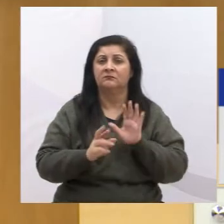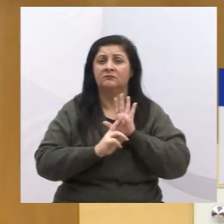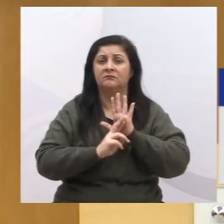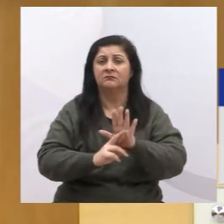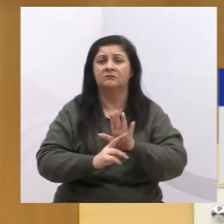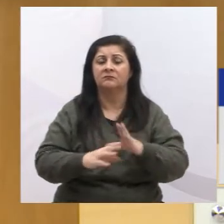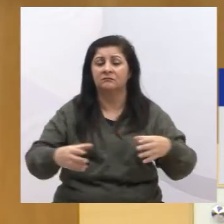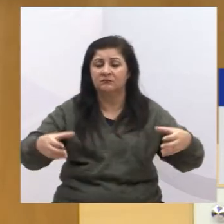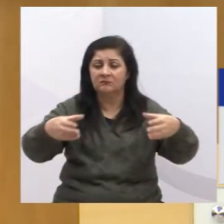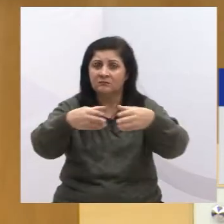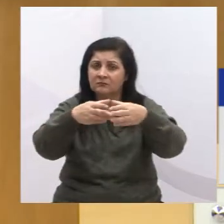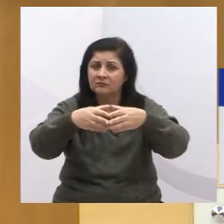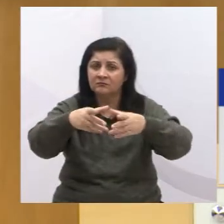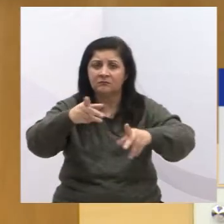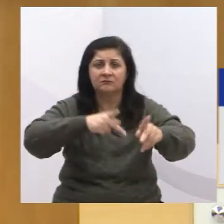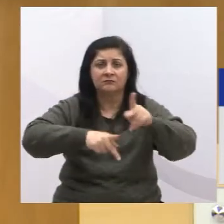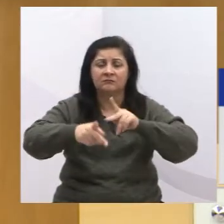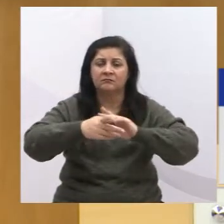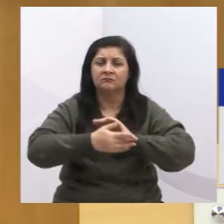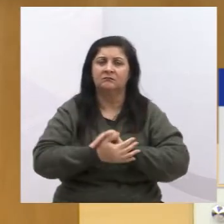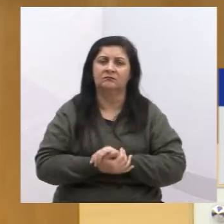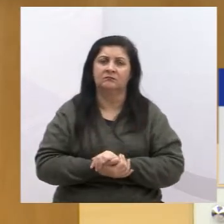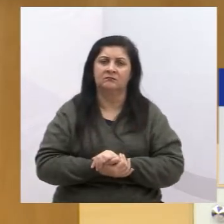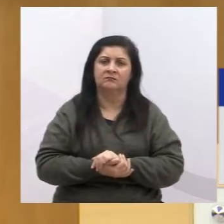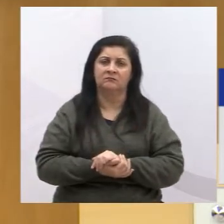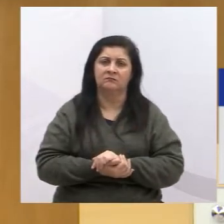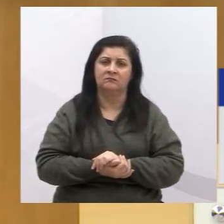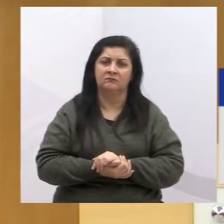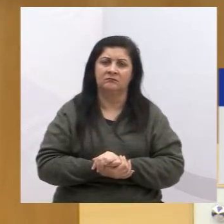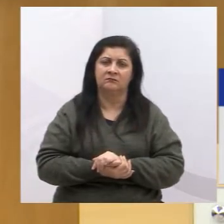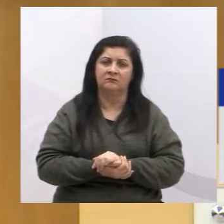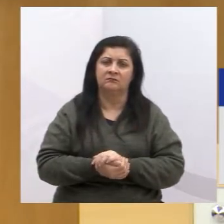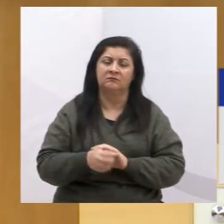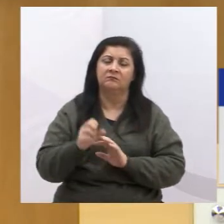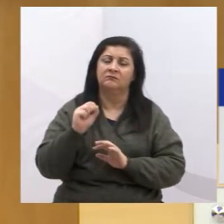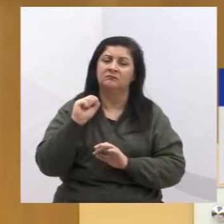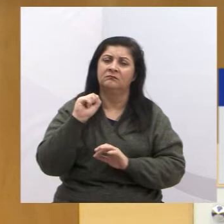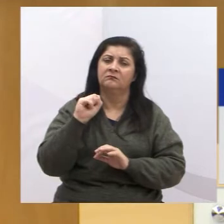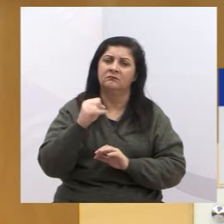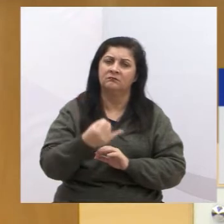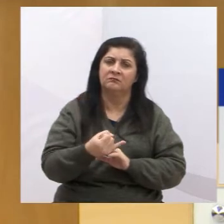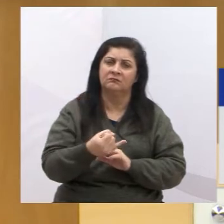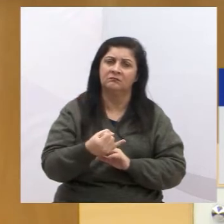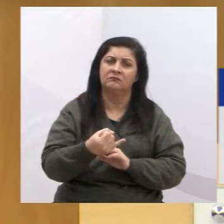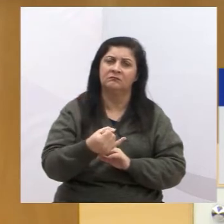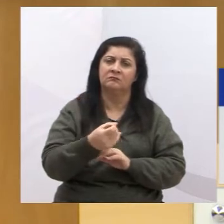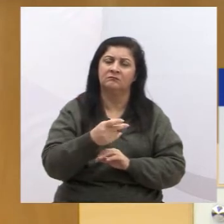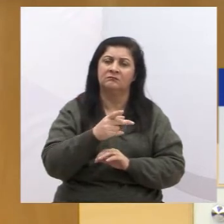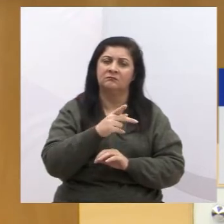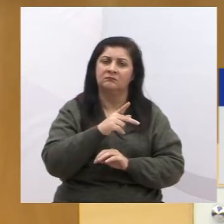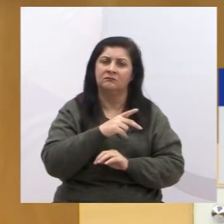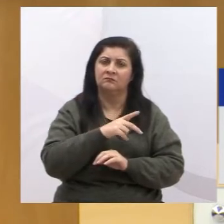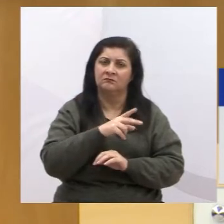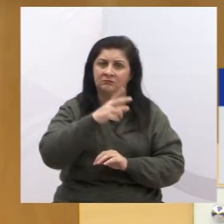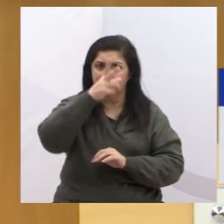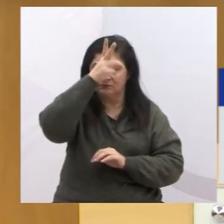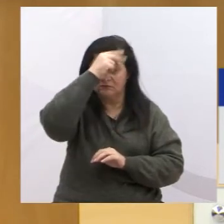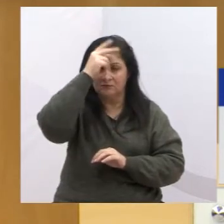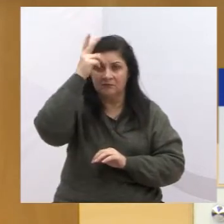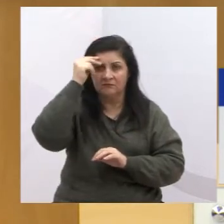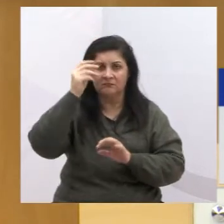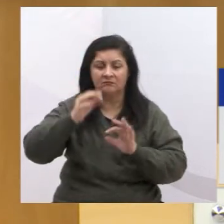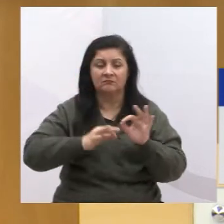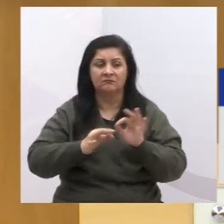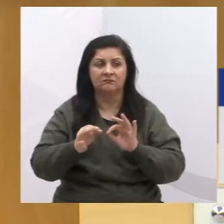da coletividade. E se então a prefeitura despende um recurso para reparar aquele dano, lesa